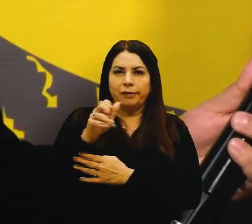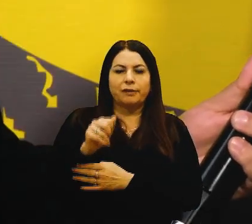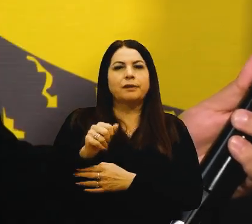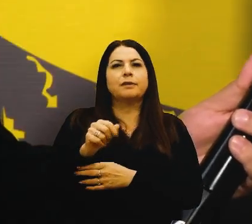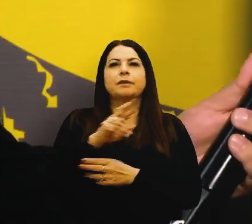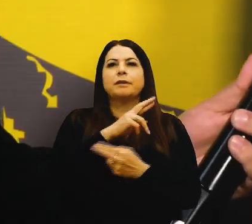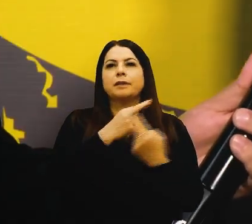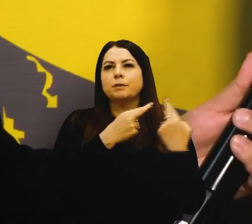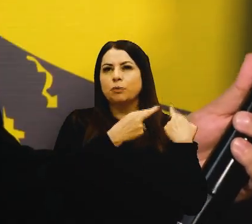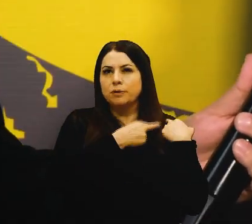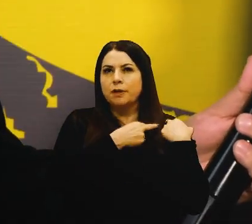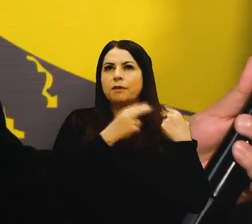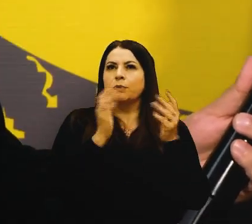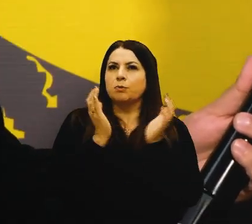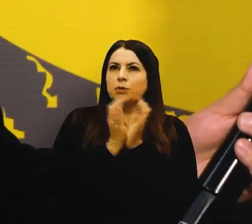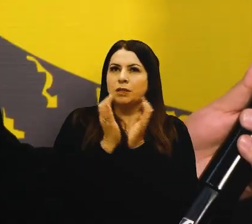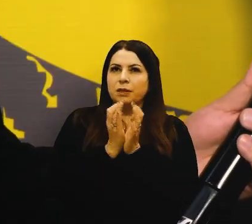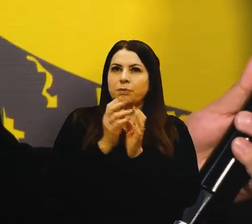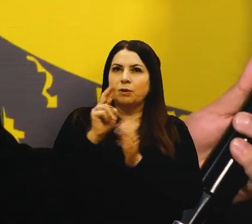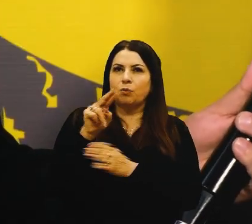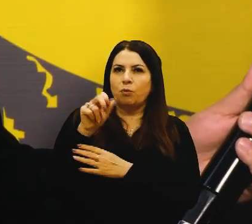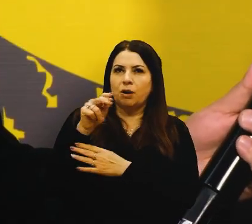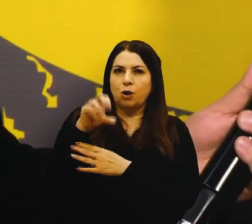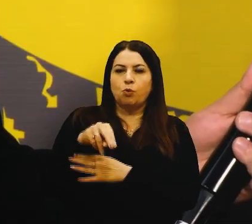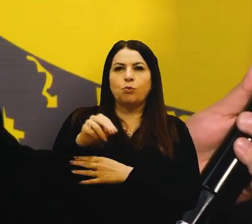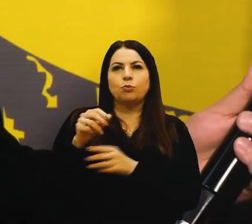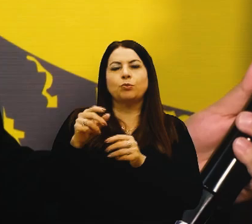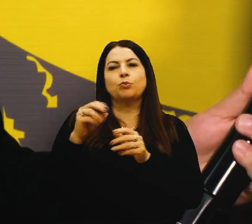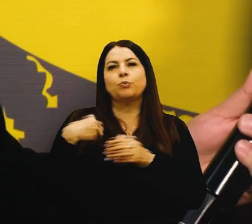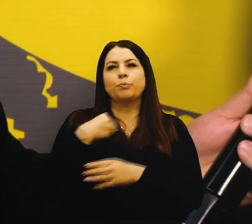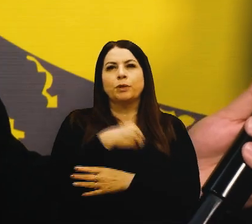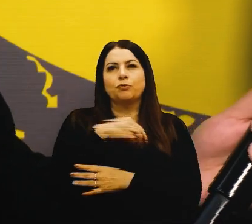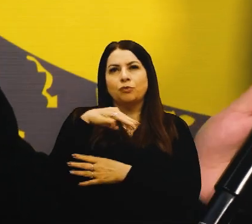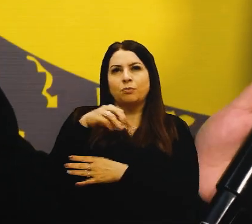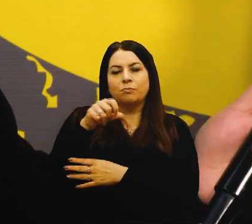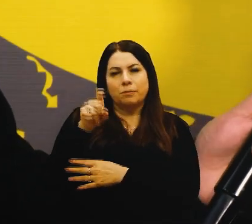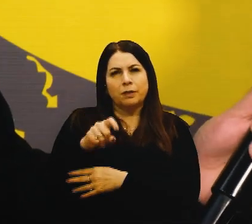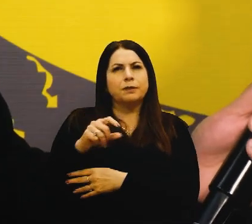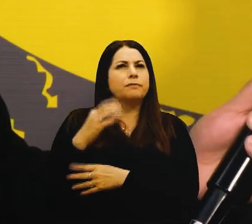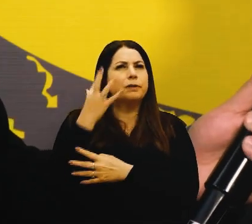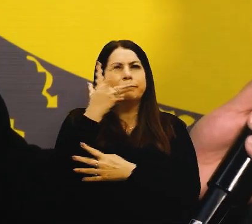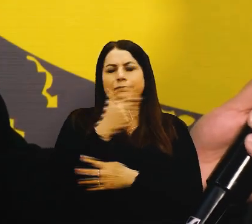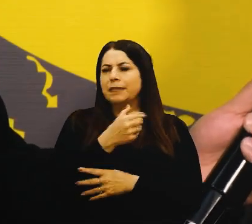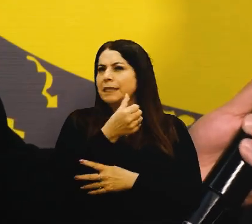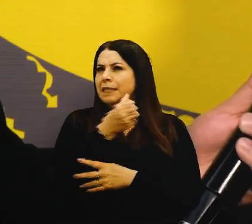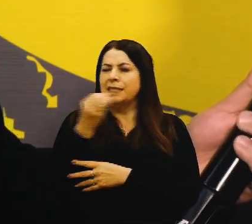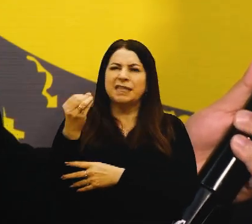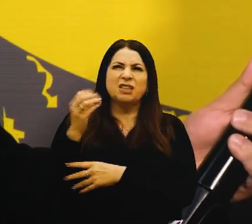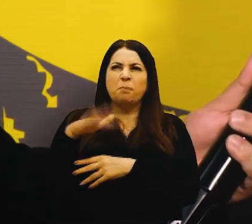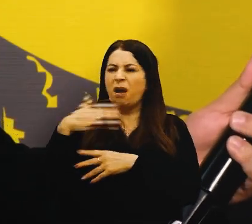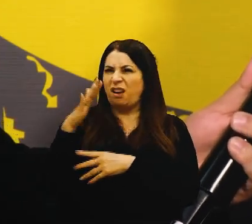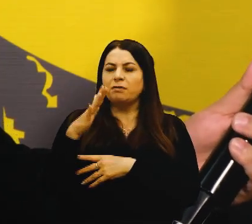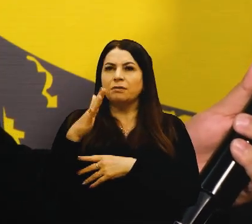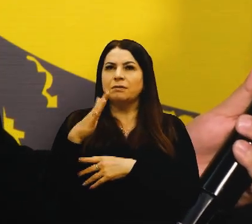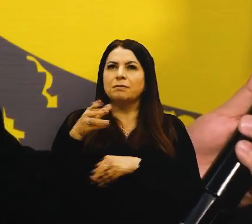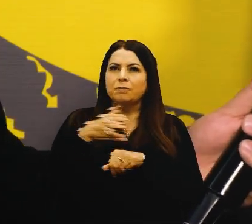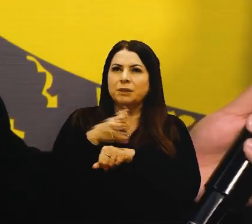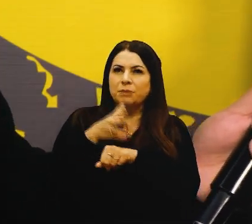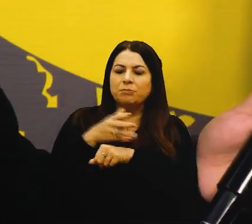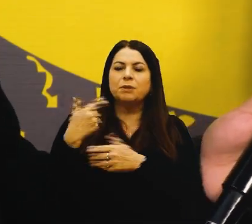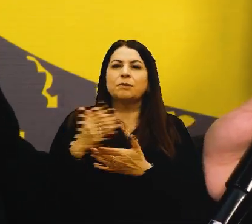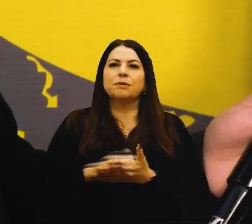responsável pela equipe do NACOM, ela e o doutor Max. Foi lindo, né? A gente teve cerca de 600, um pouquinho mais do que isso,